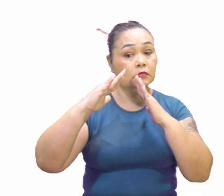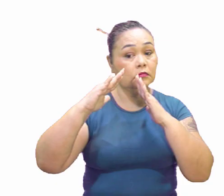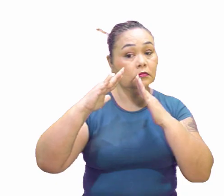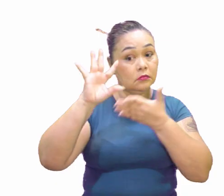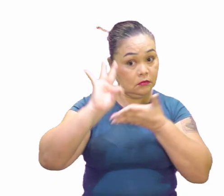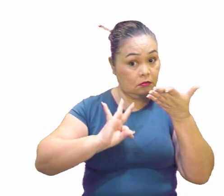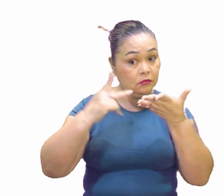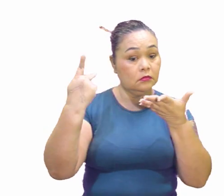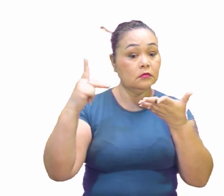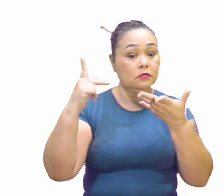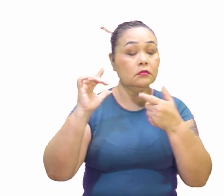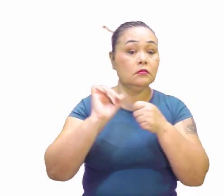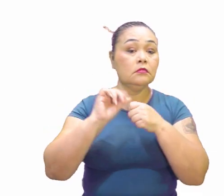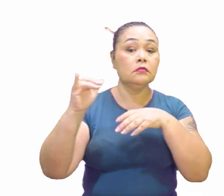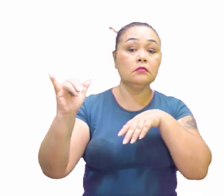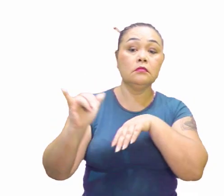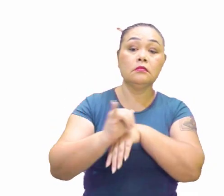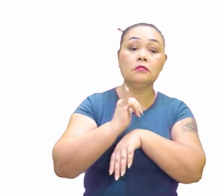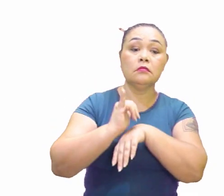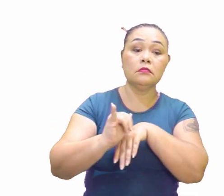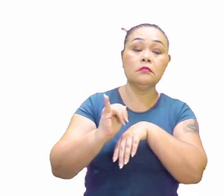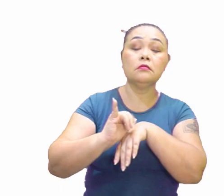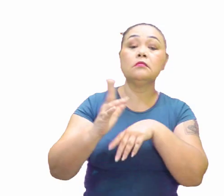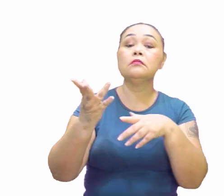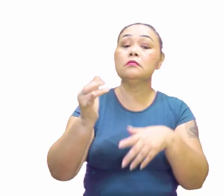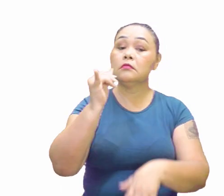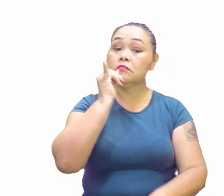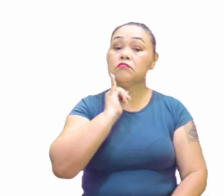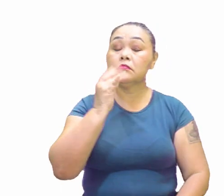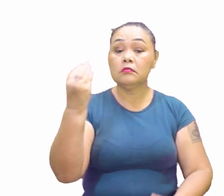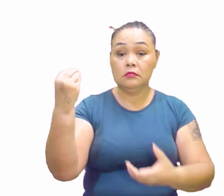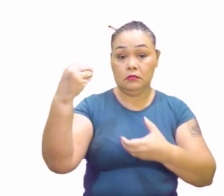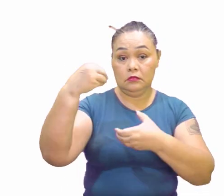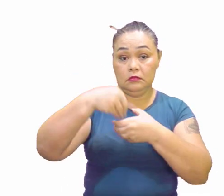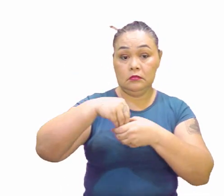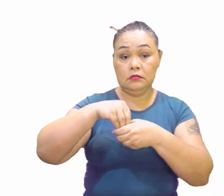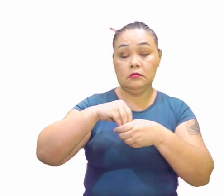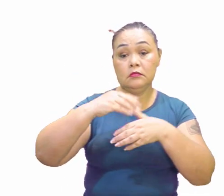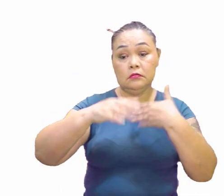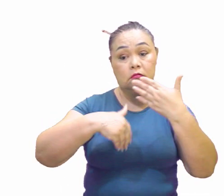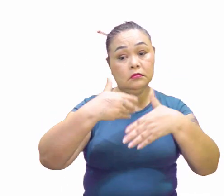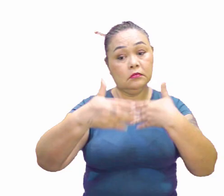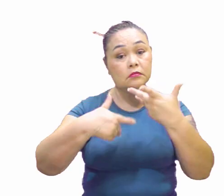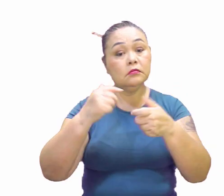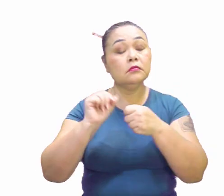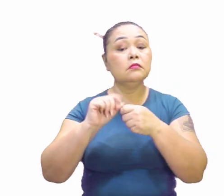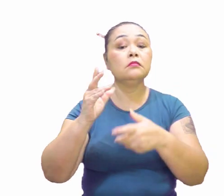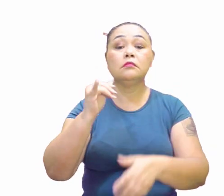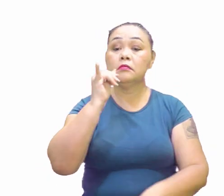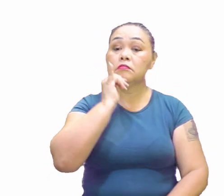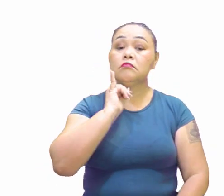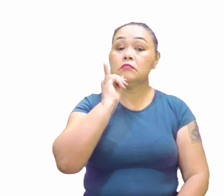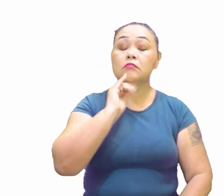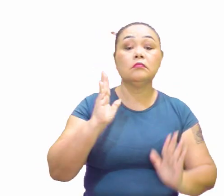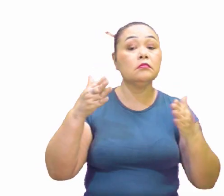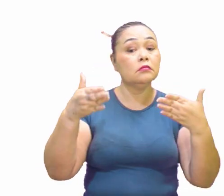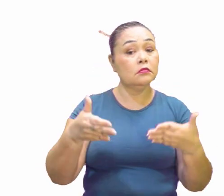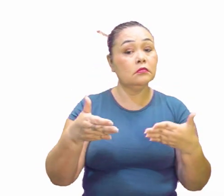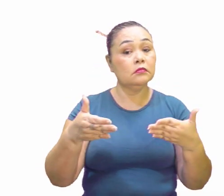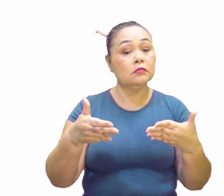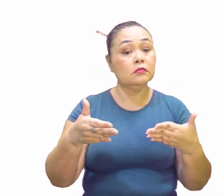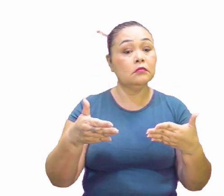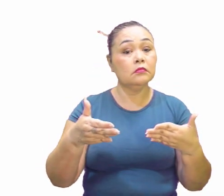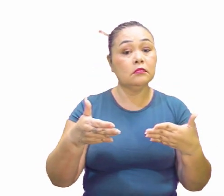vocês. Na estratégia de exemplificação, você vai inserir e desenvolver um exemplo específico